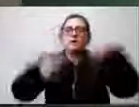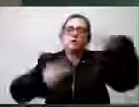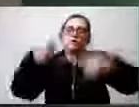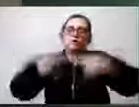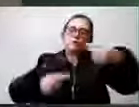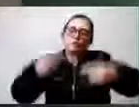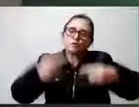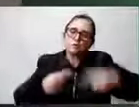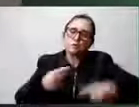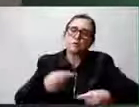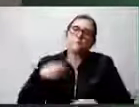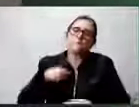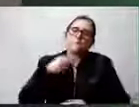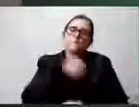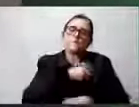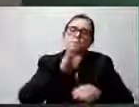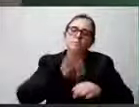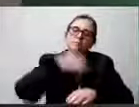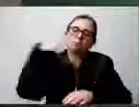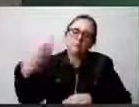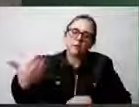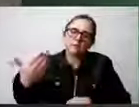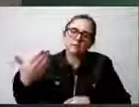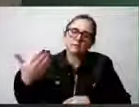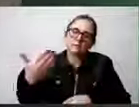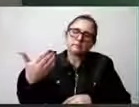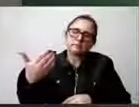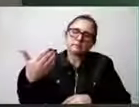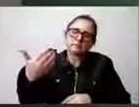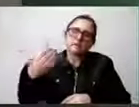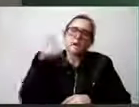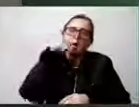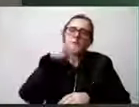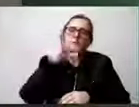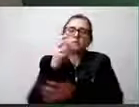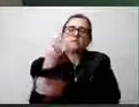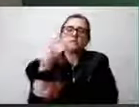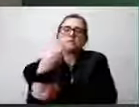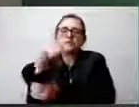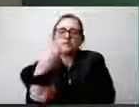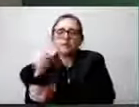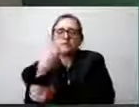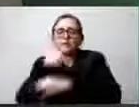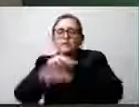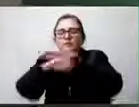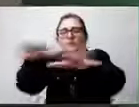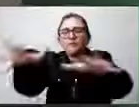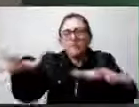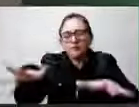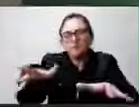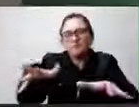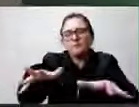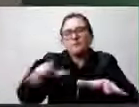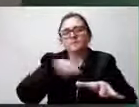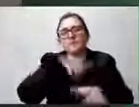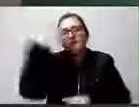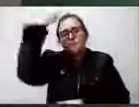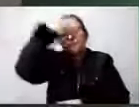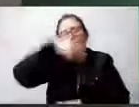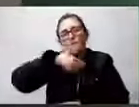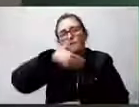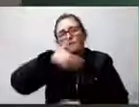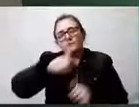que cada vez mais a gente vem ganhando muito esse espaço quanto fisioterapeutas, e quanto mais a se basear no que tem de evidência, a gente consegue